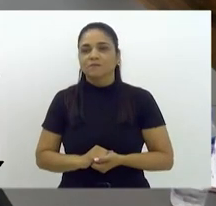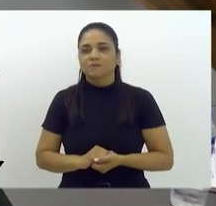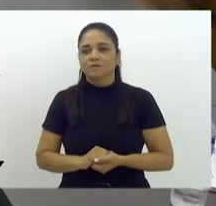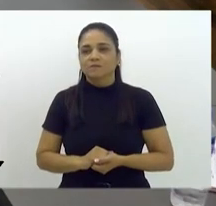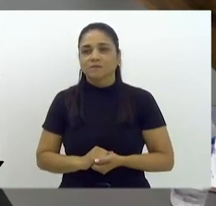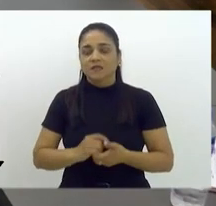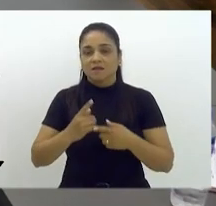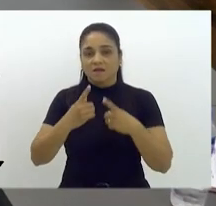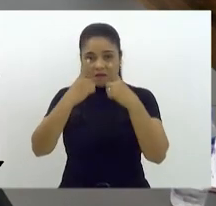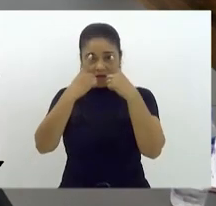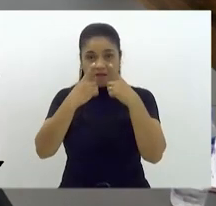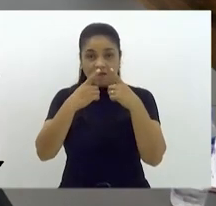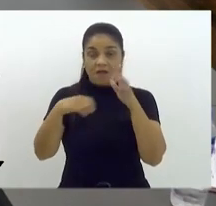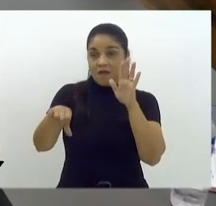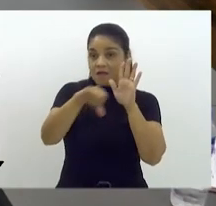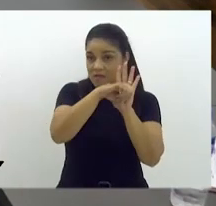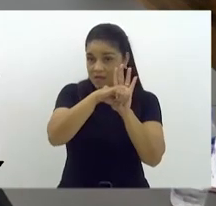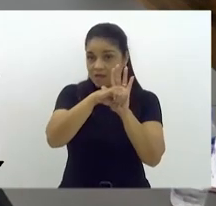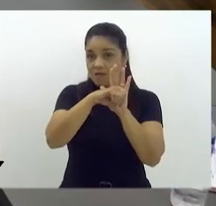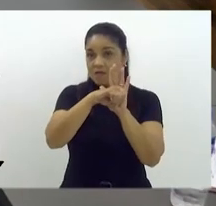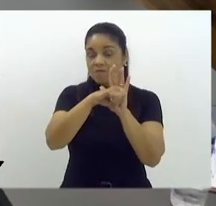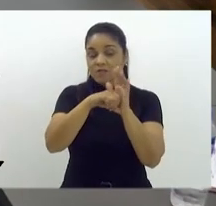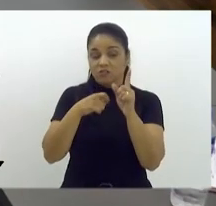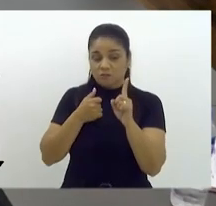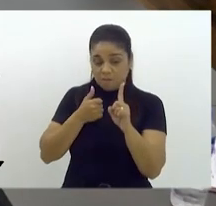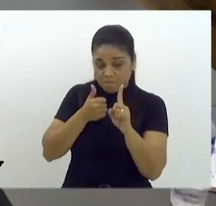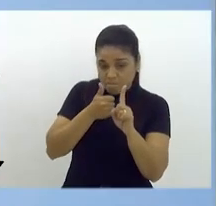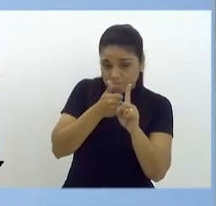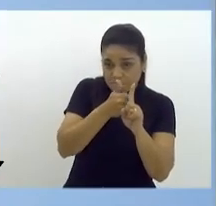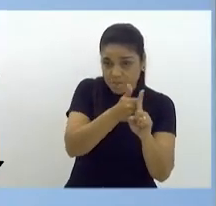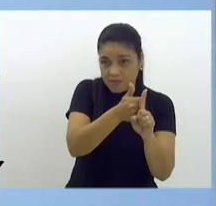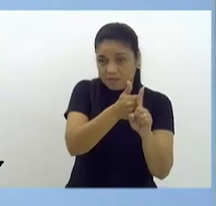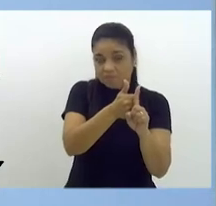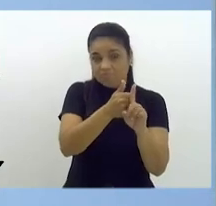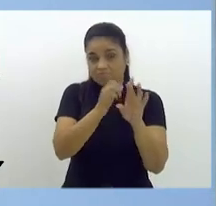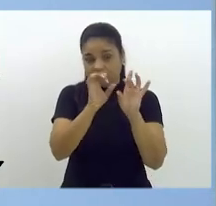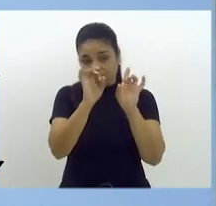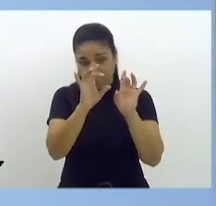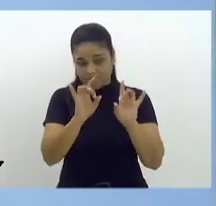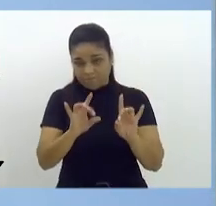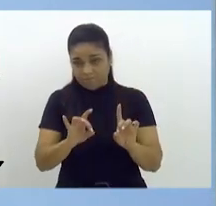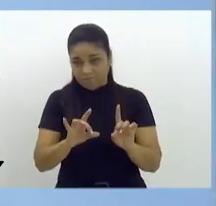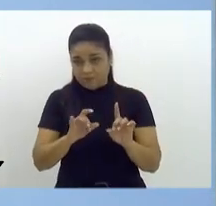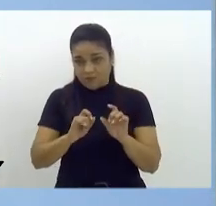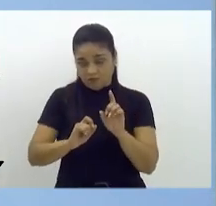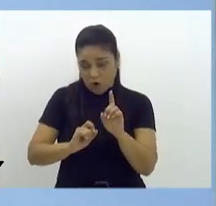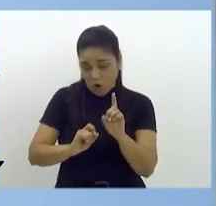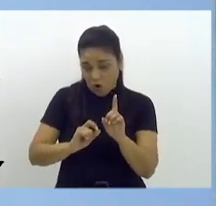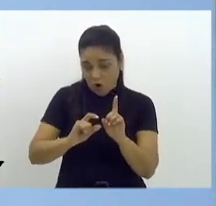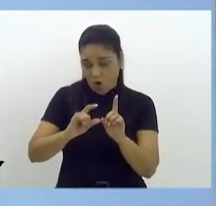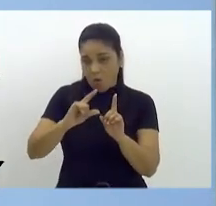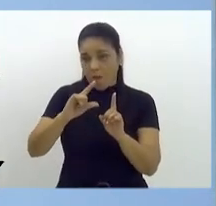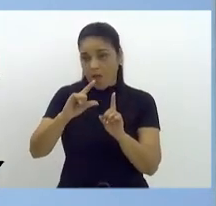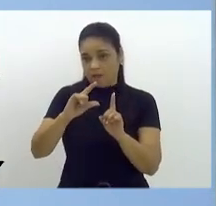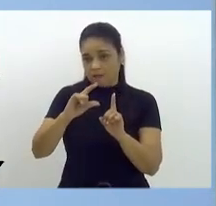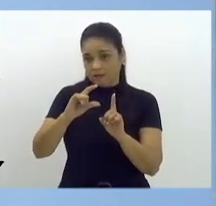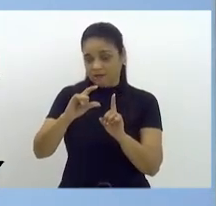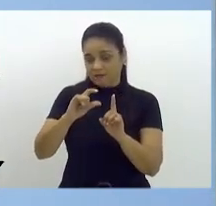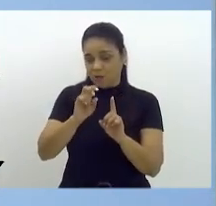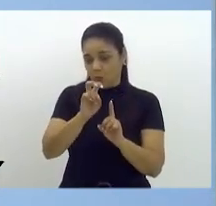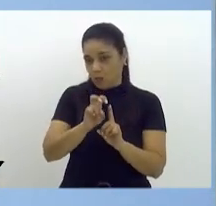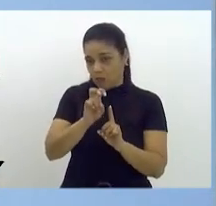crime de perseguição específico é crime de perseguição contra a mulher em razão de gênero por local do fato o ambiente virtual também vem